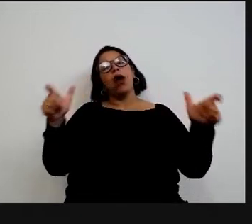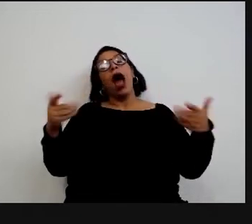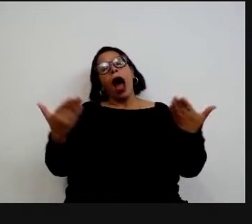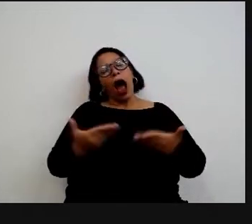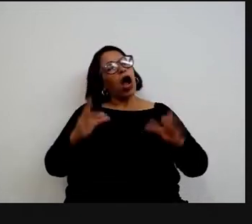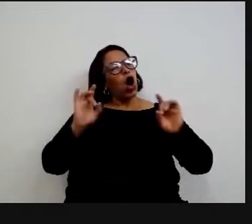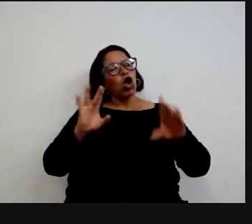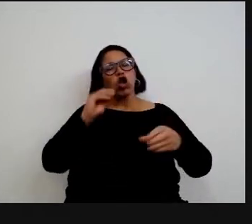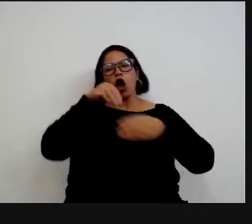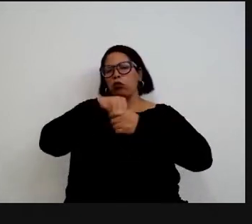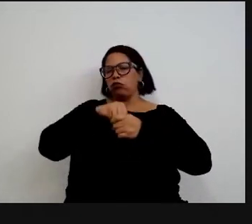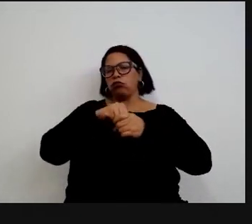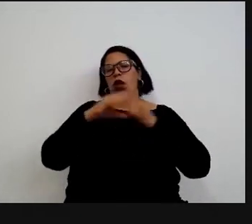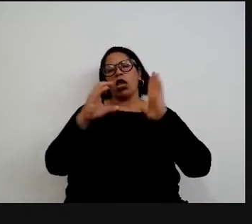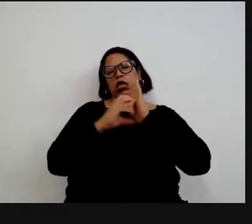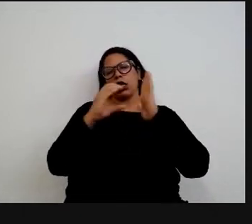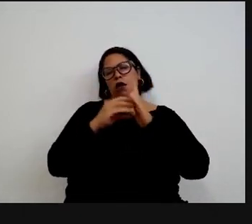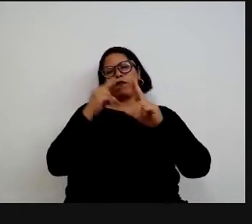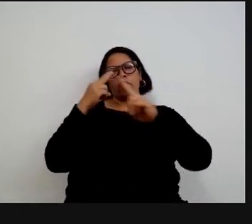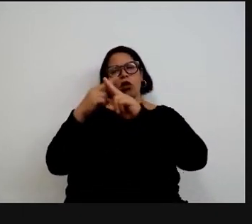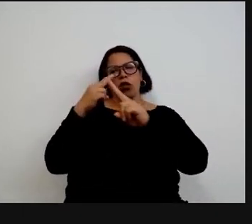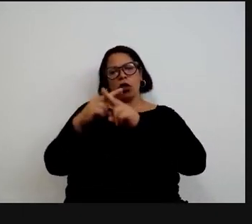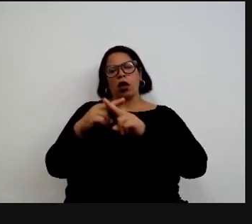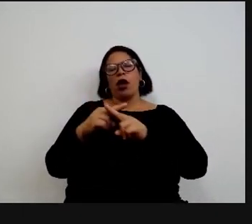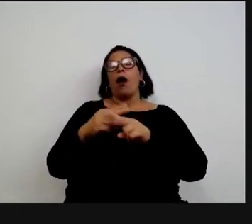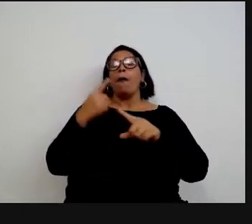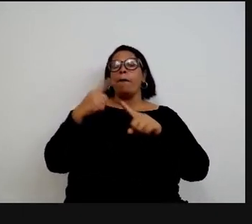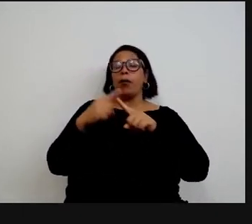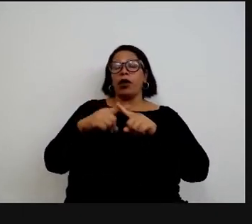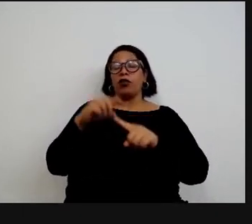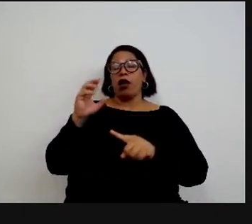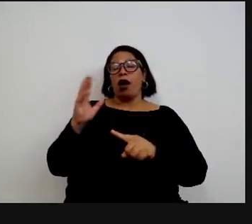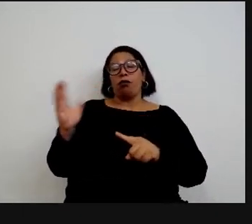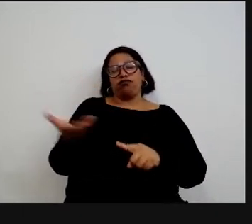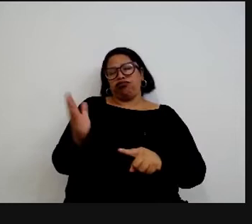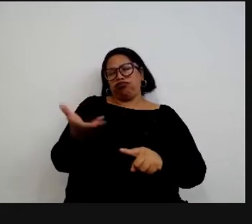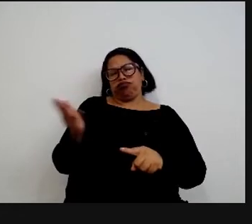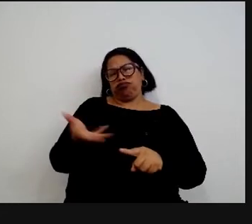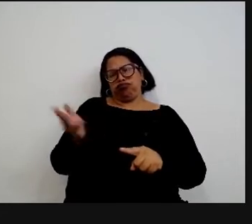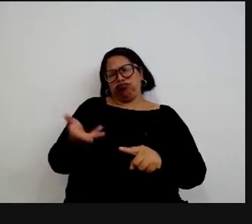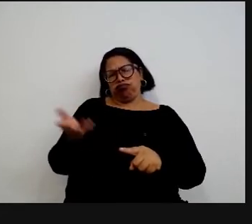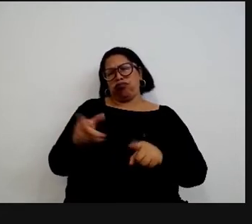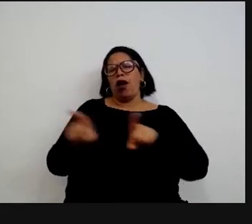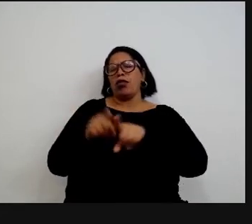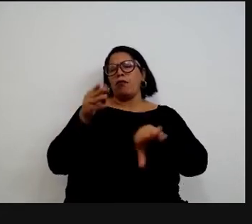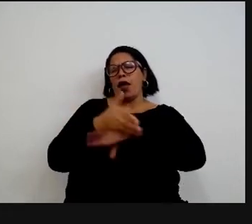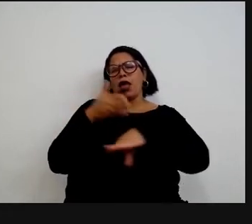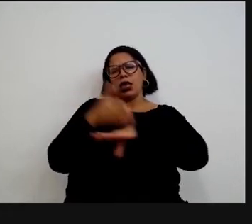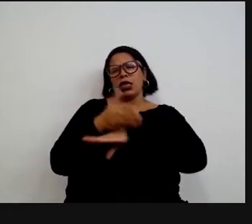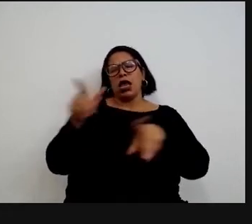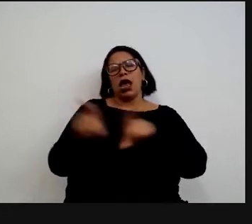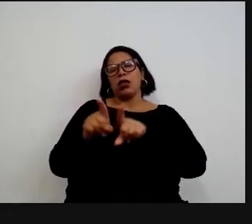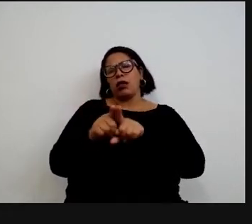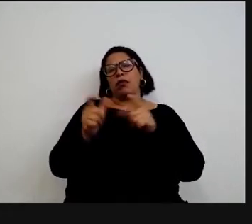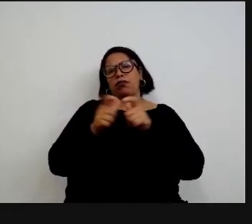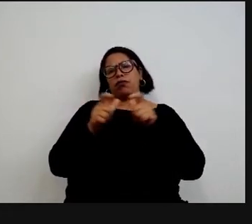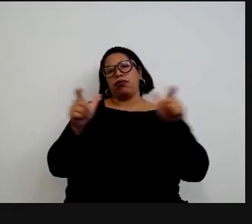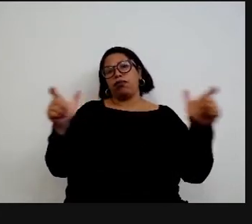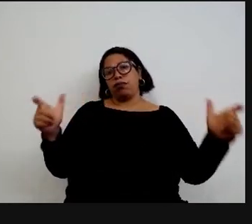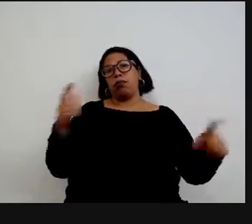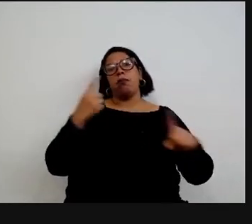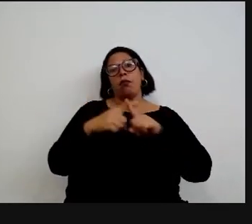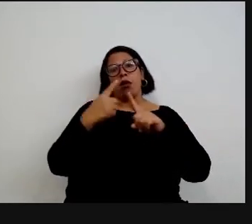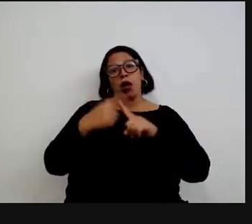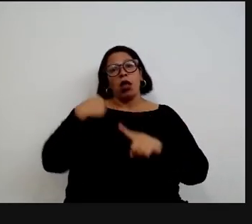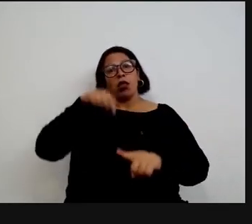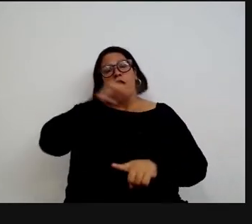né? Esses limites aí ganhando velocidade de acesso, ganhando também capilaridade, porque